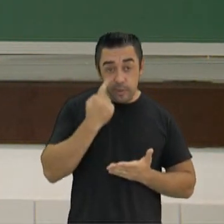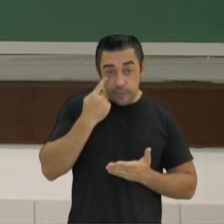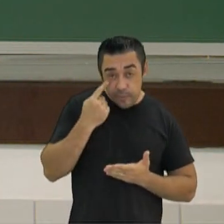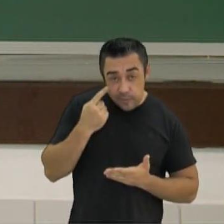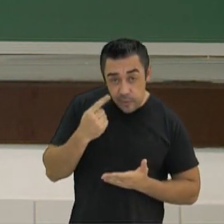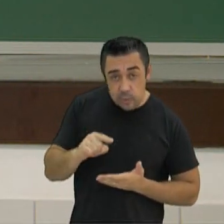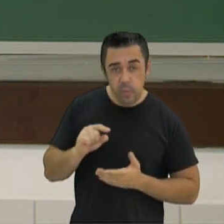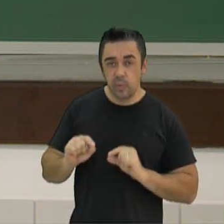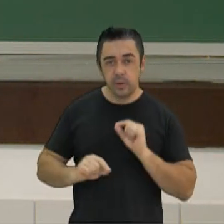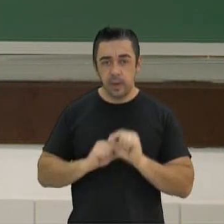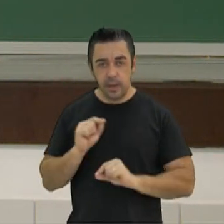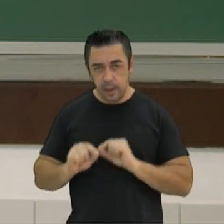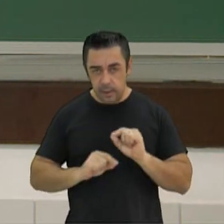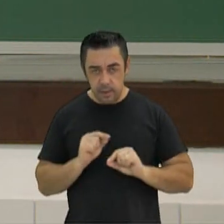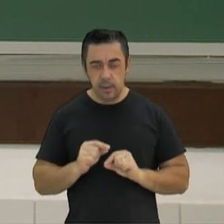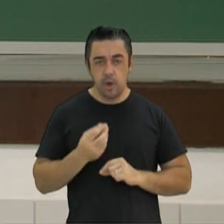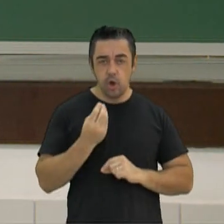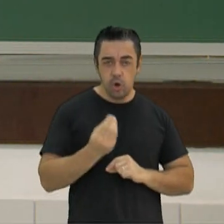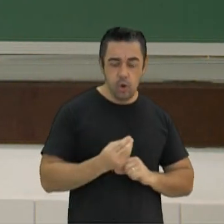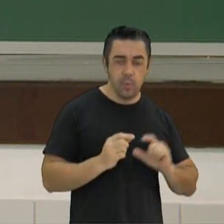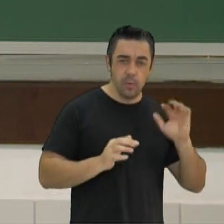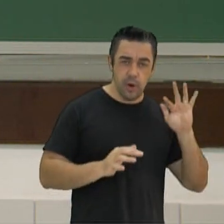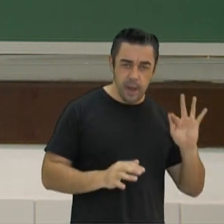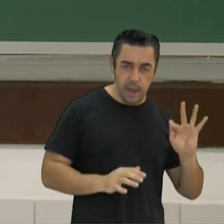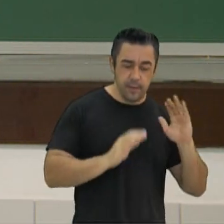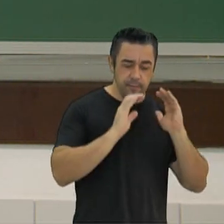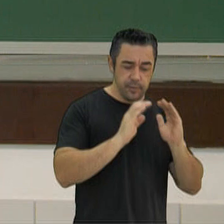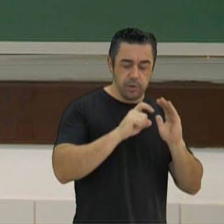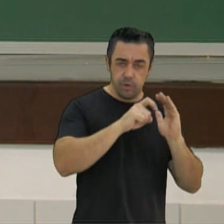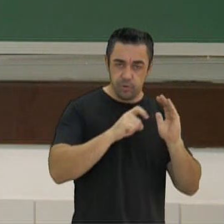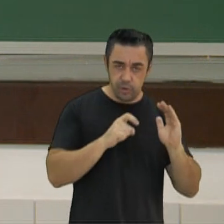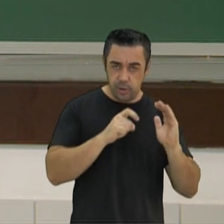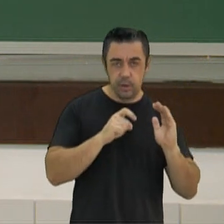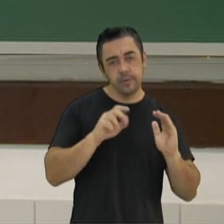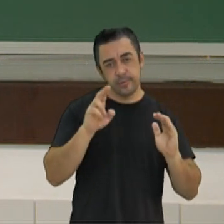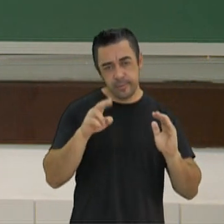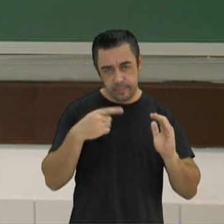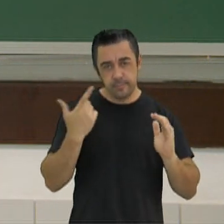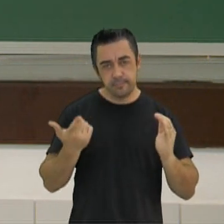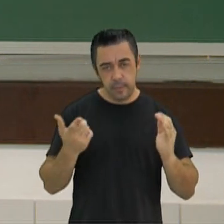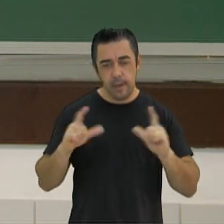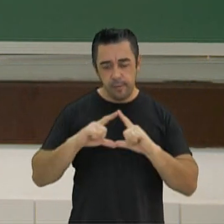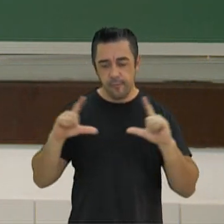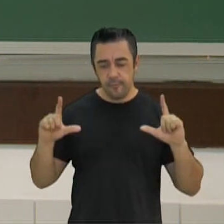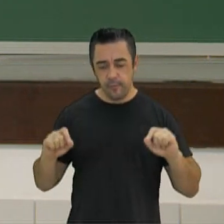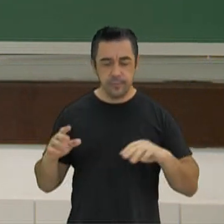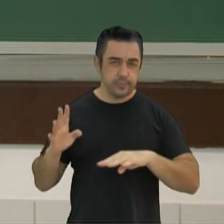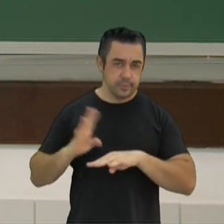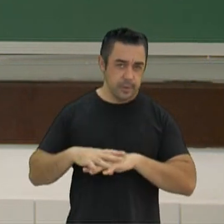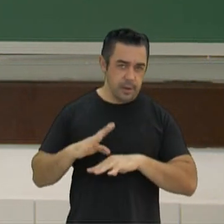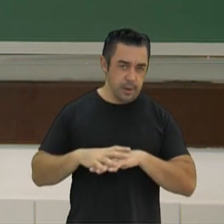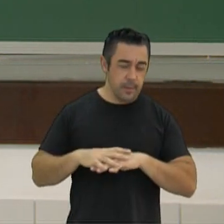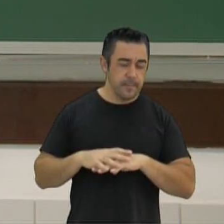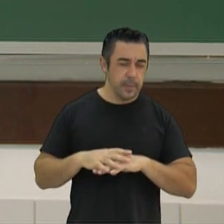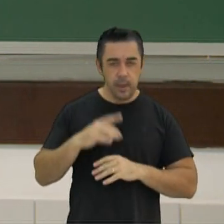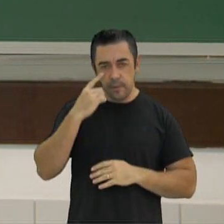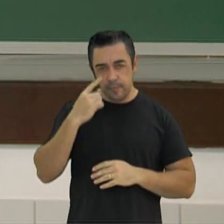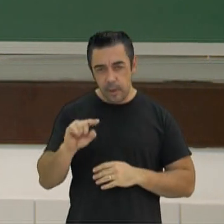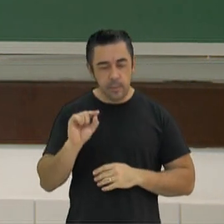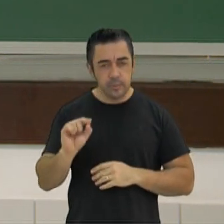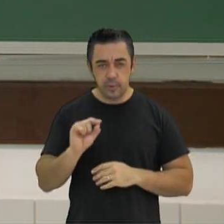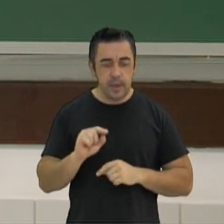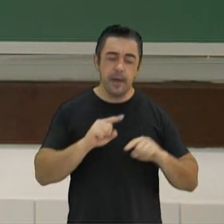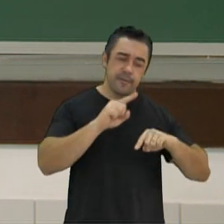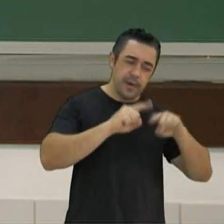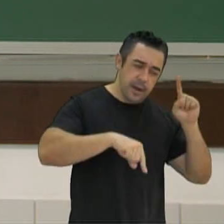quê? Você viu função, nós voltamos lá desde os primórdios do conceito de função, o que é uma